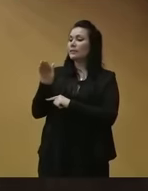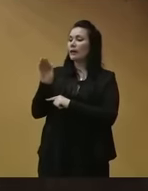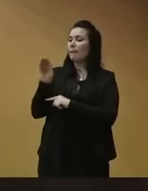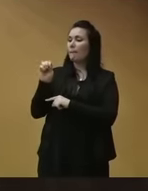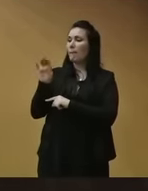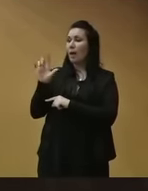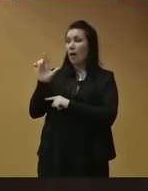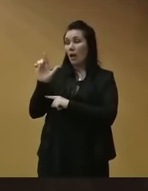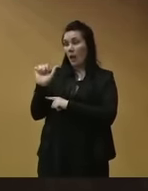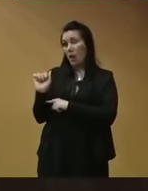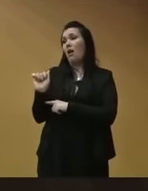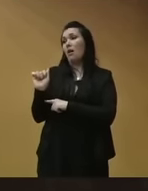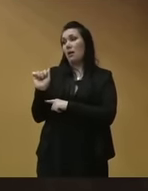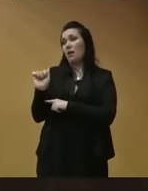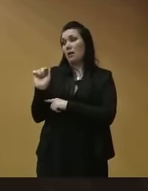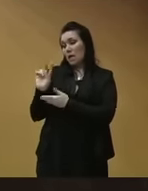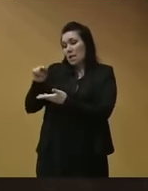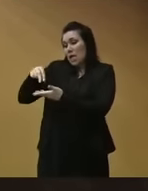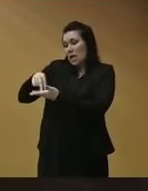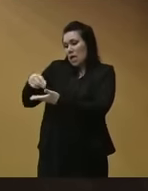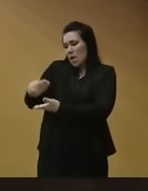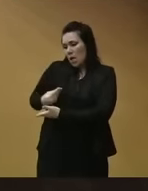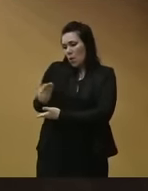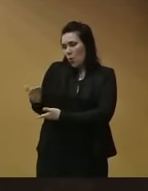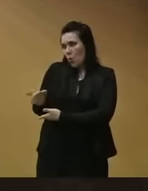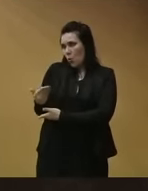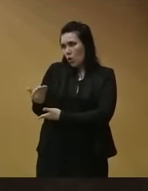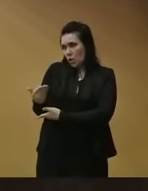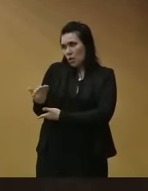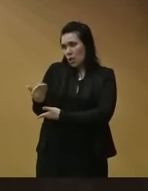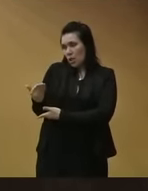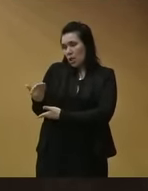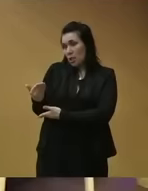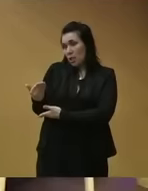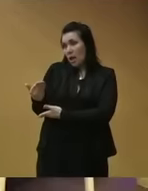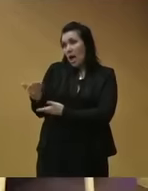está acompanhando o pai dela num procedimento no hospital, então eu peço que a gente